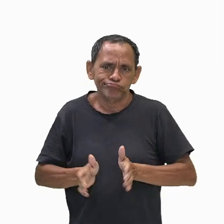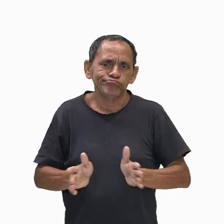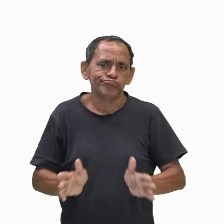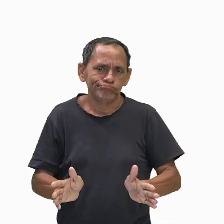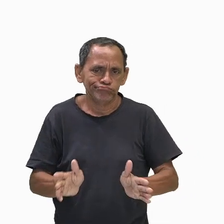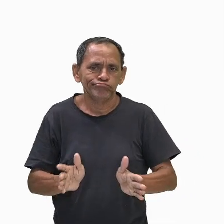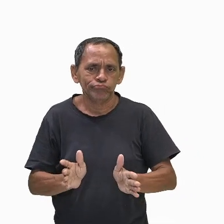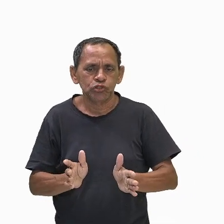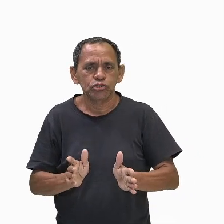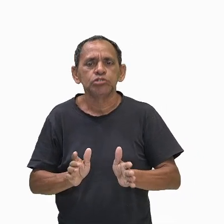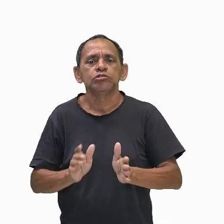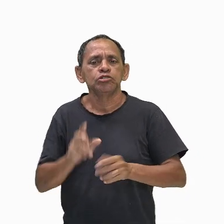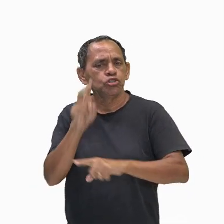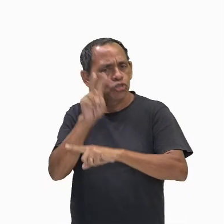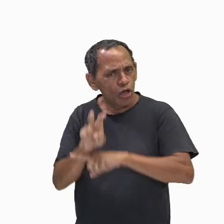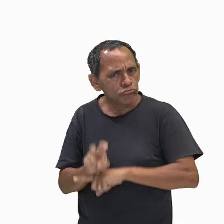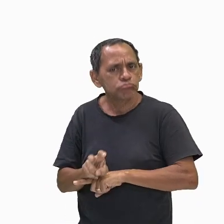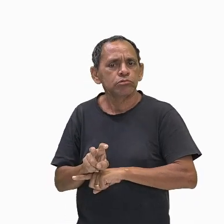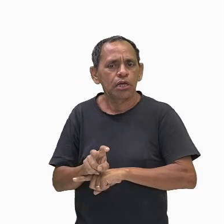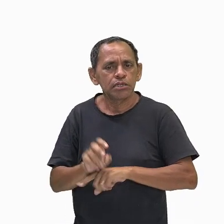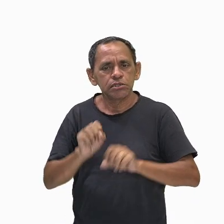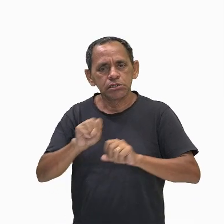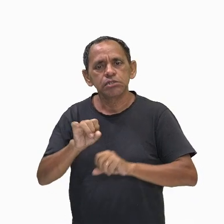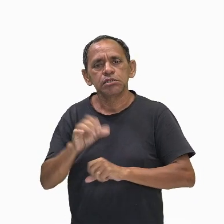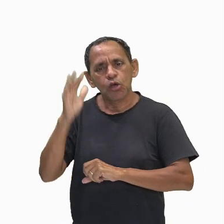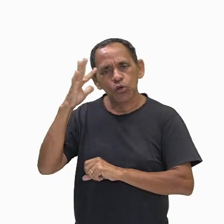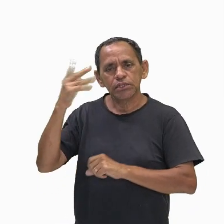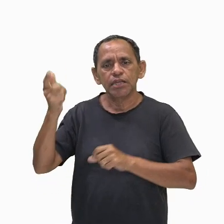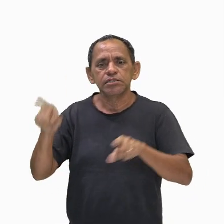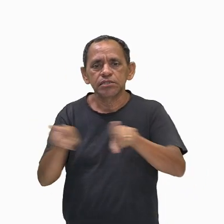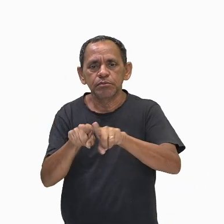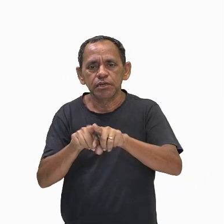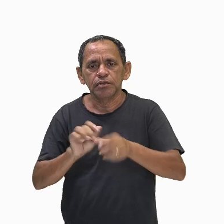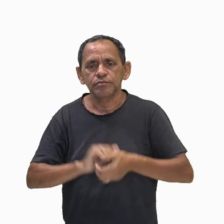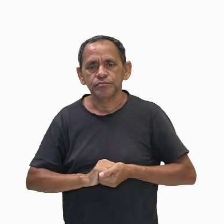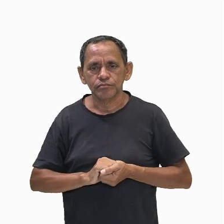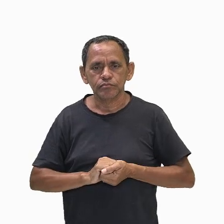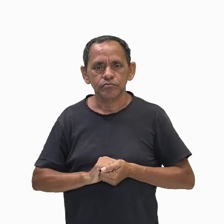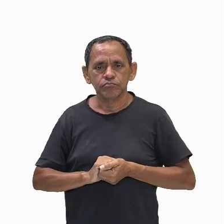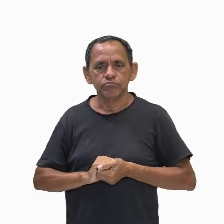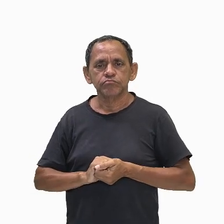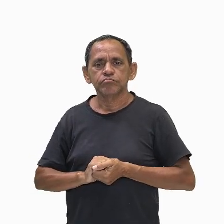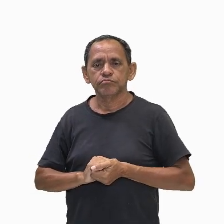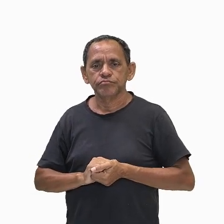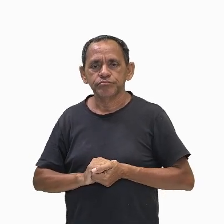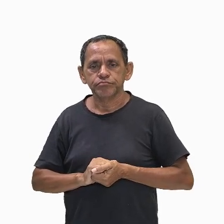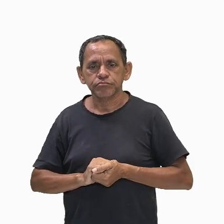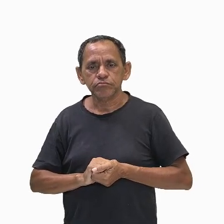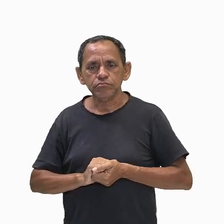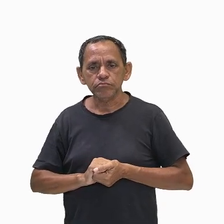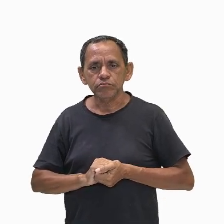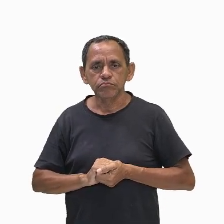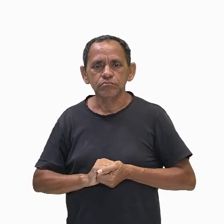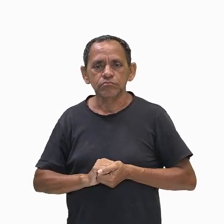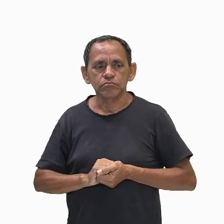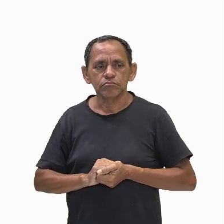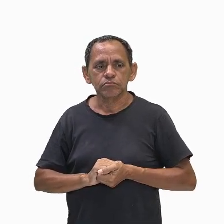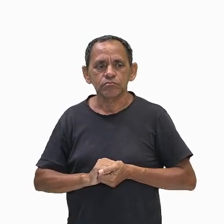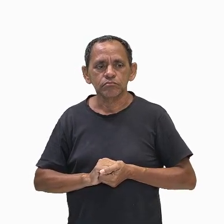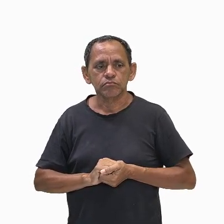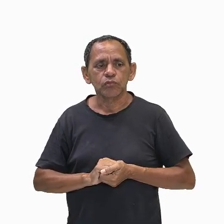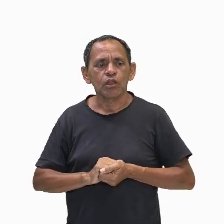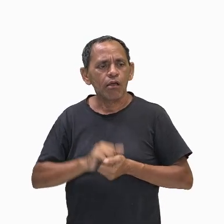ela ocorra. Infecções congênitas, aliás, exposições ambientais, eu trago aí para vocês, é a